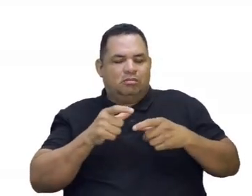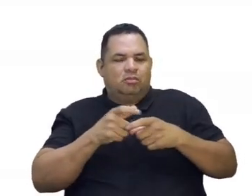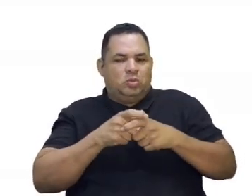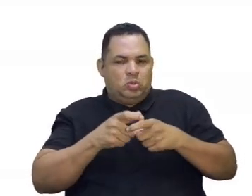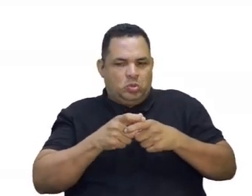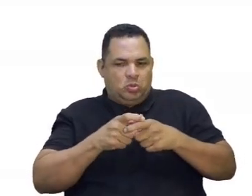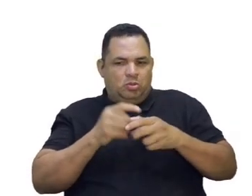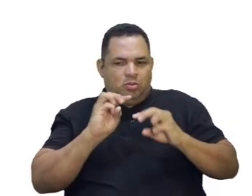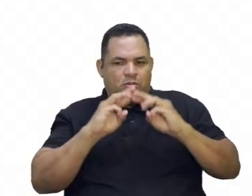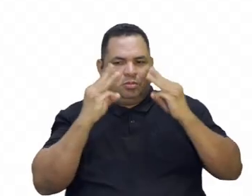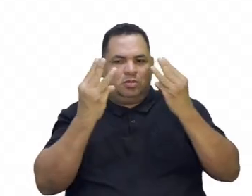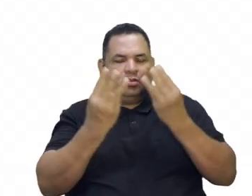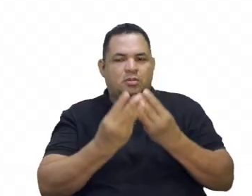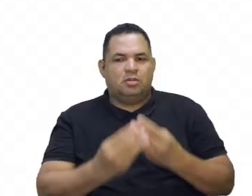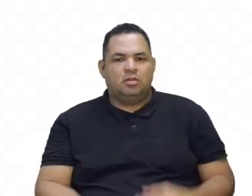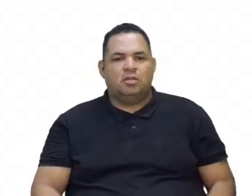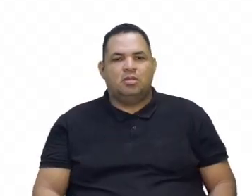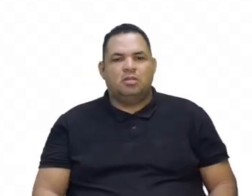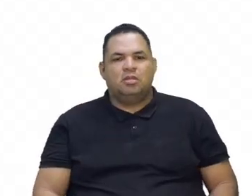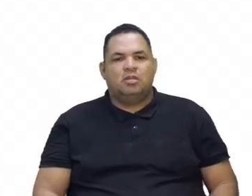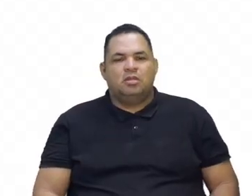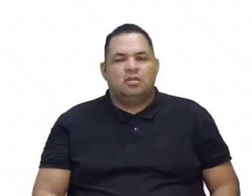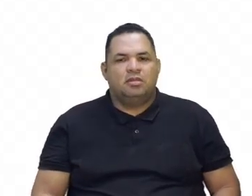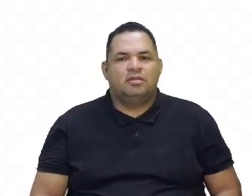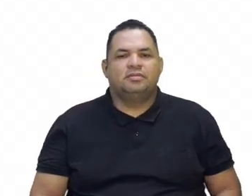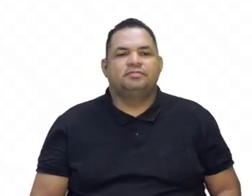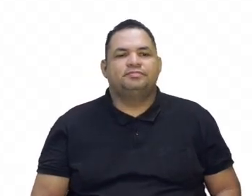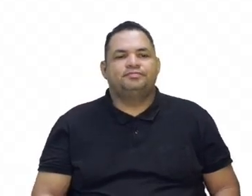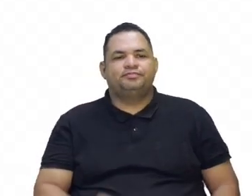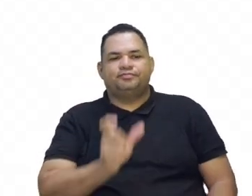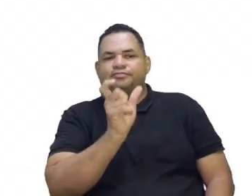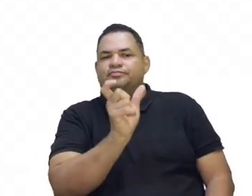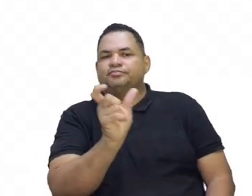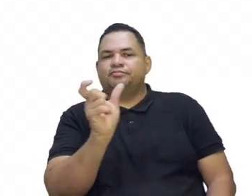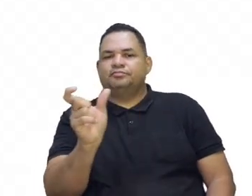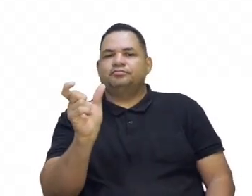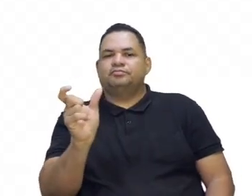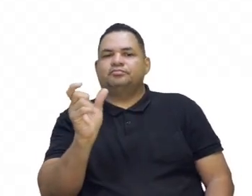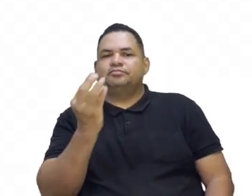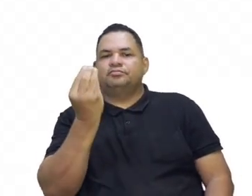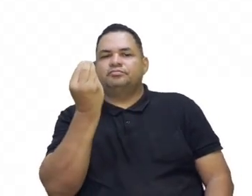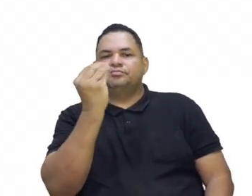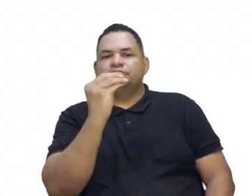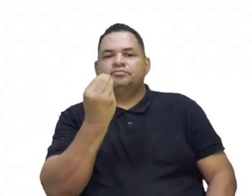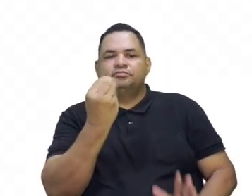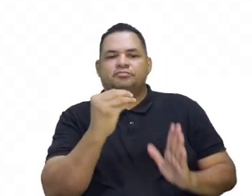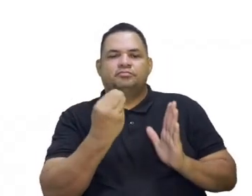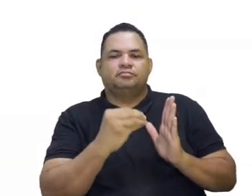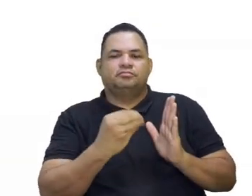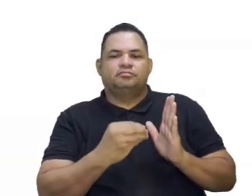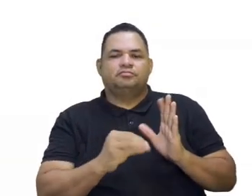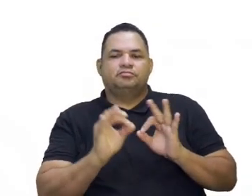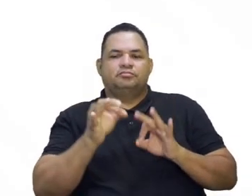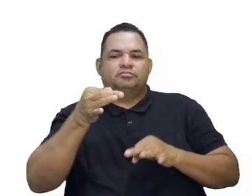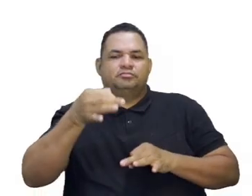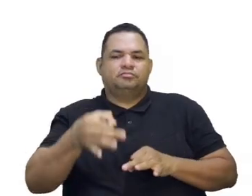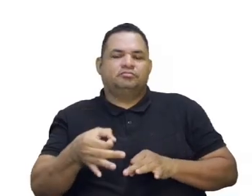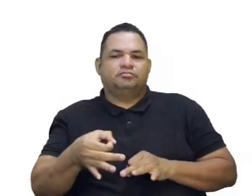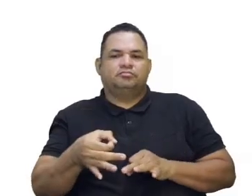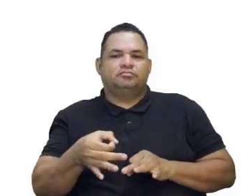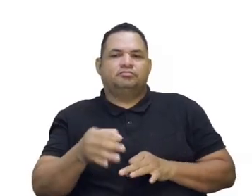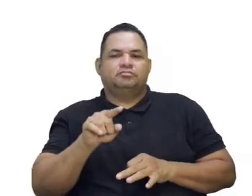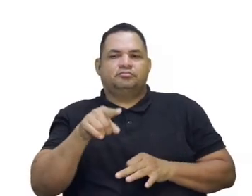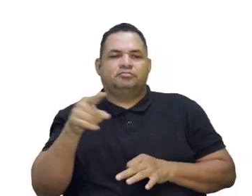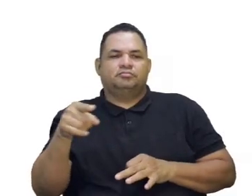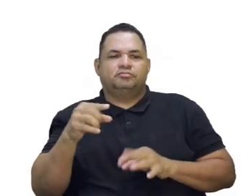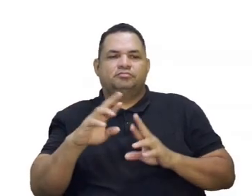pouca matéria. As palavras que preenchem as lacunas correta e